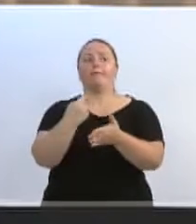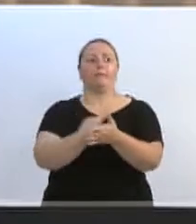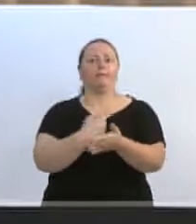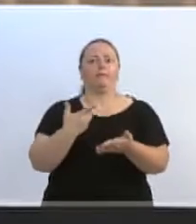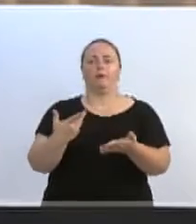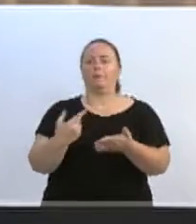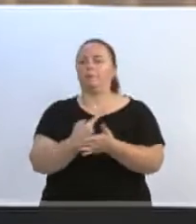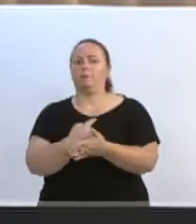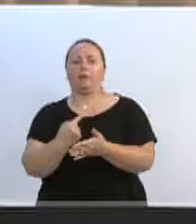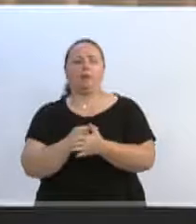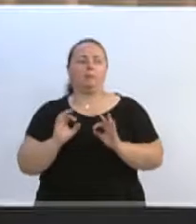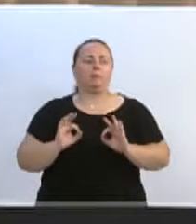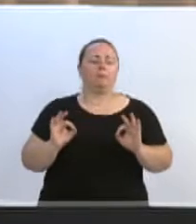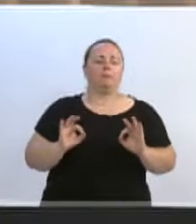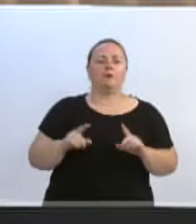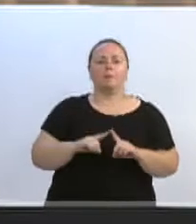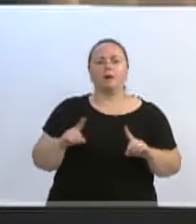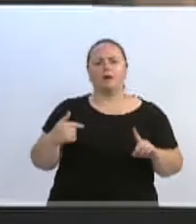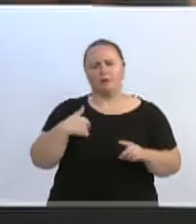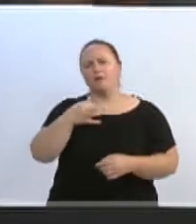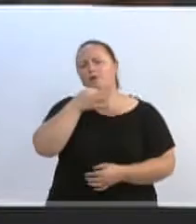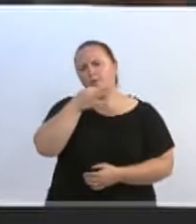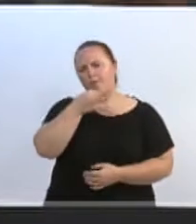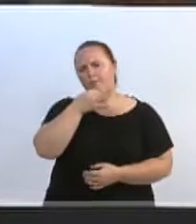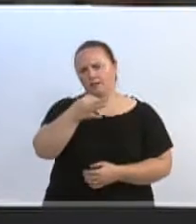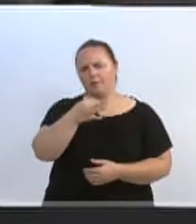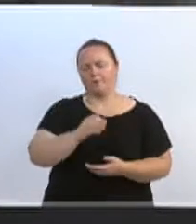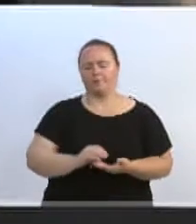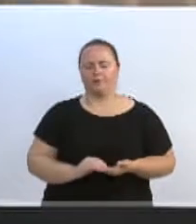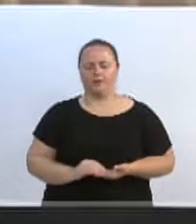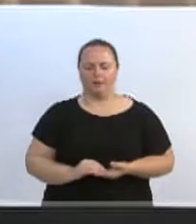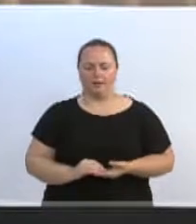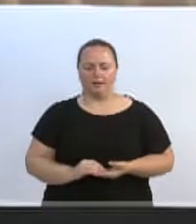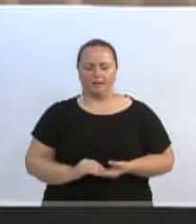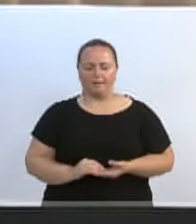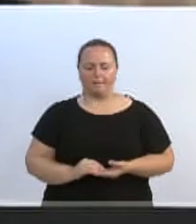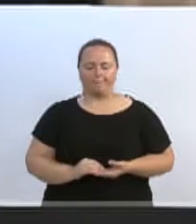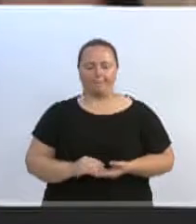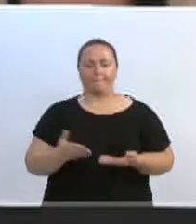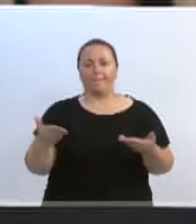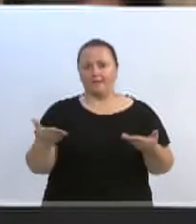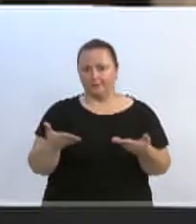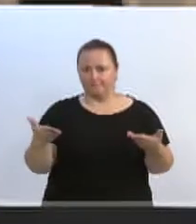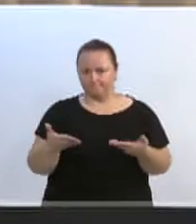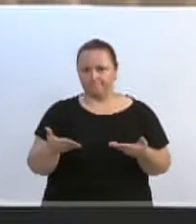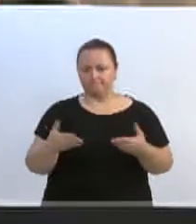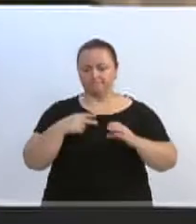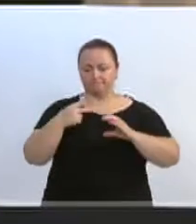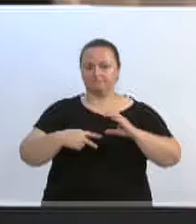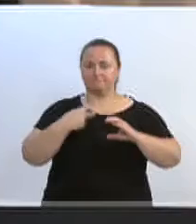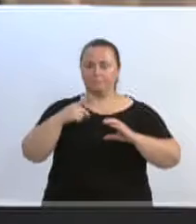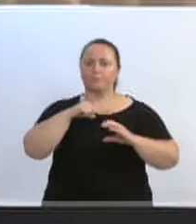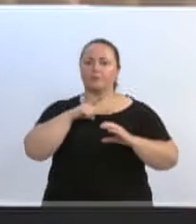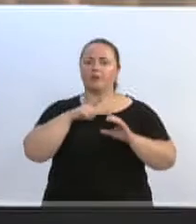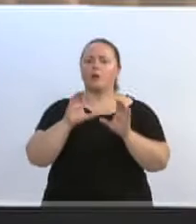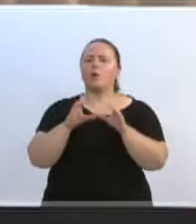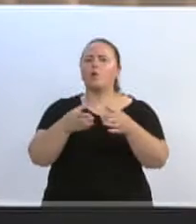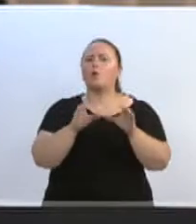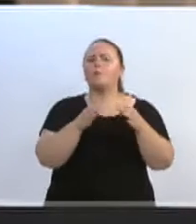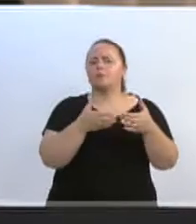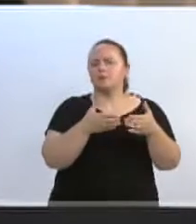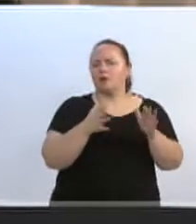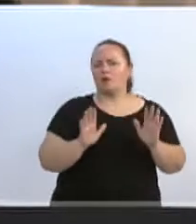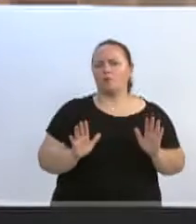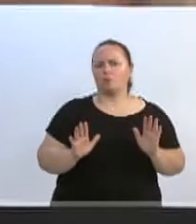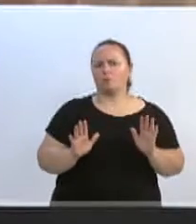Aí eu sugiro, nobre vereador, como que aqui nessa casa a gente tem montado bastante comissões, faça uma comissão,